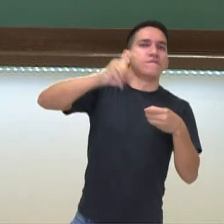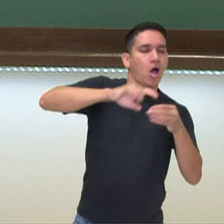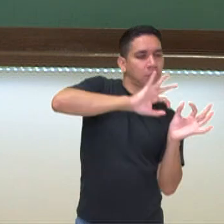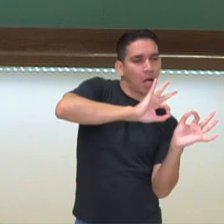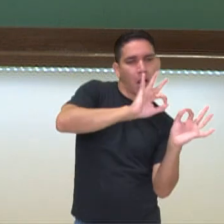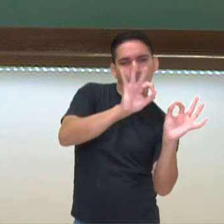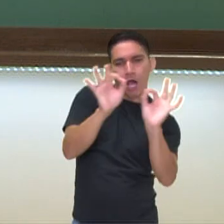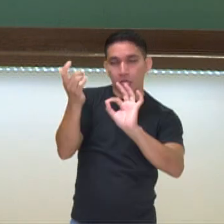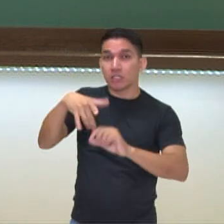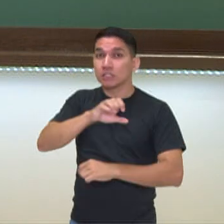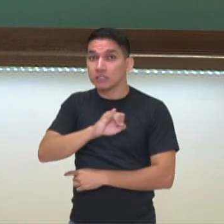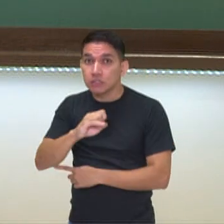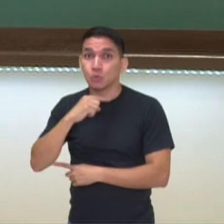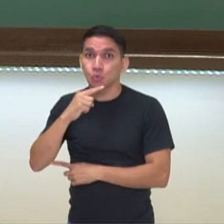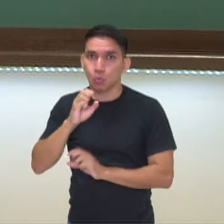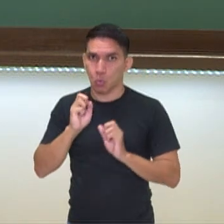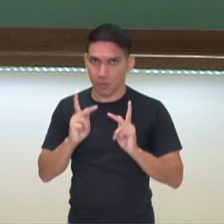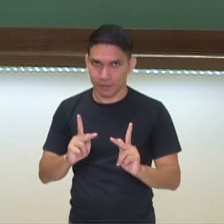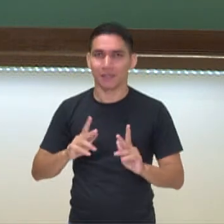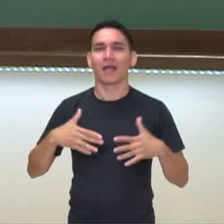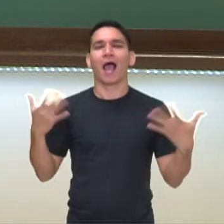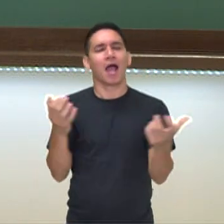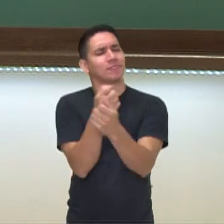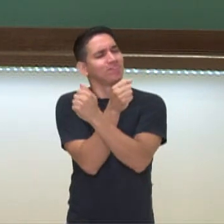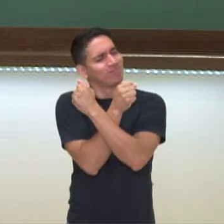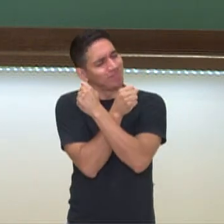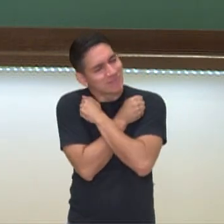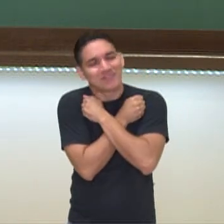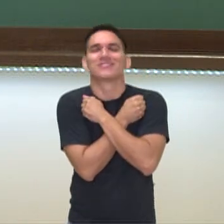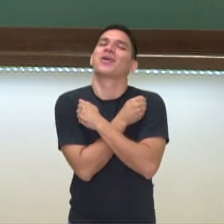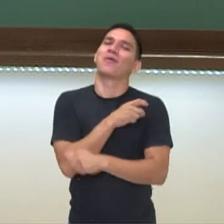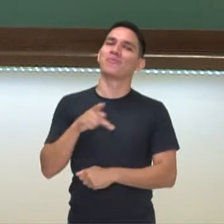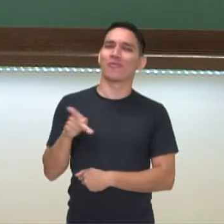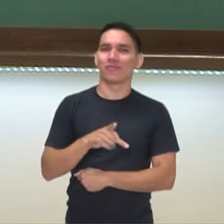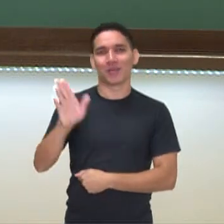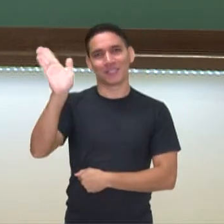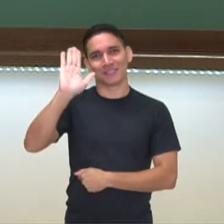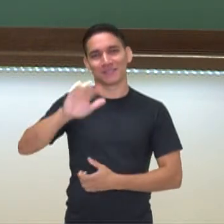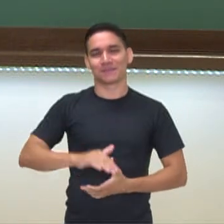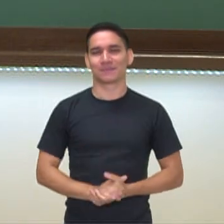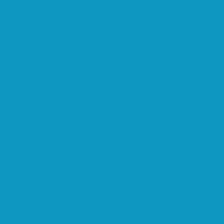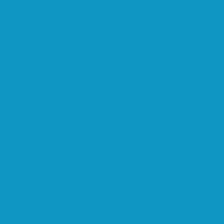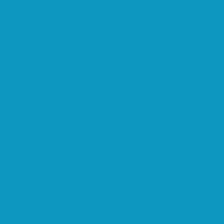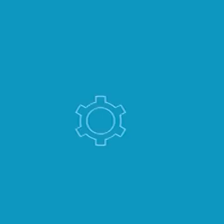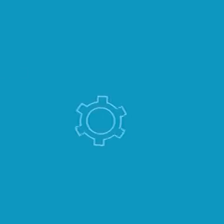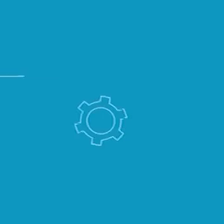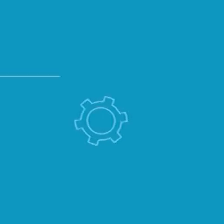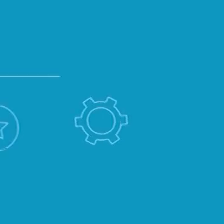que você ficou com dúvida. Tá bom, galerinha? Aquele abraço da professora, até mais!